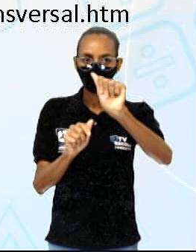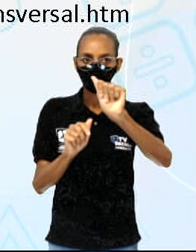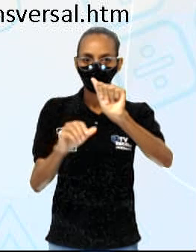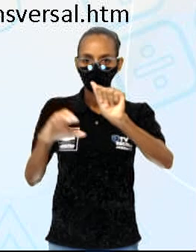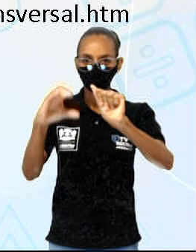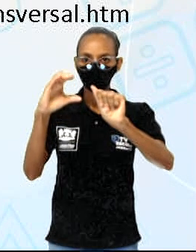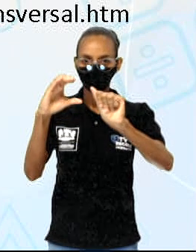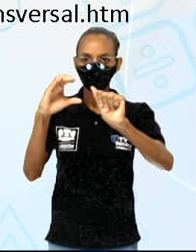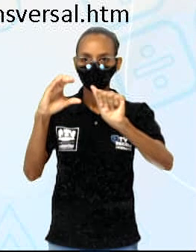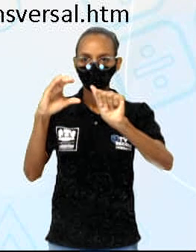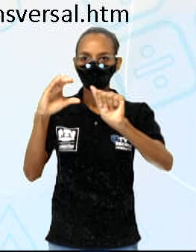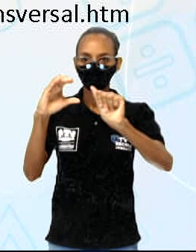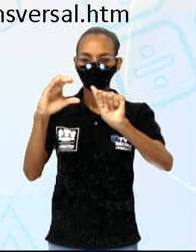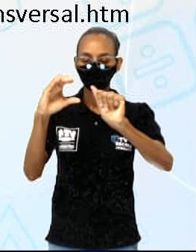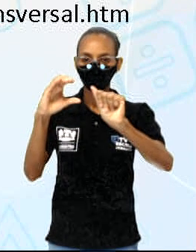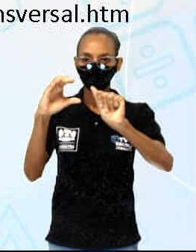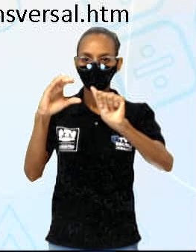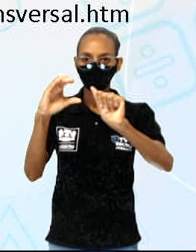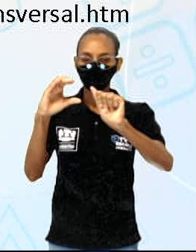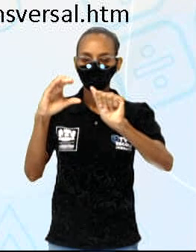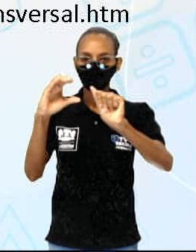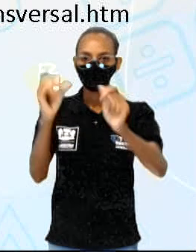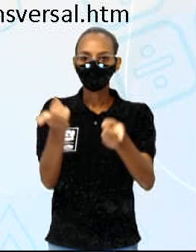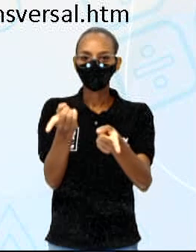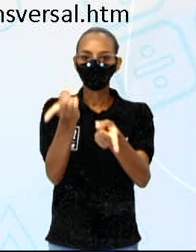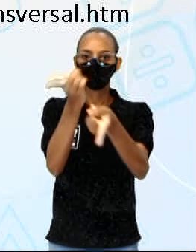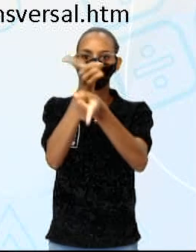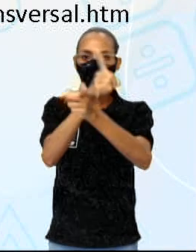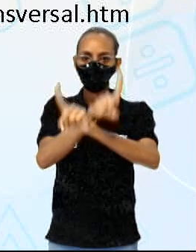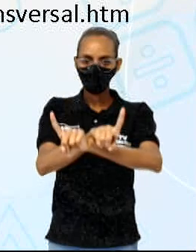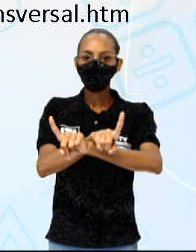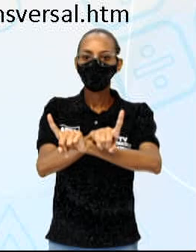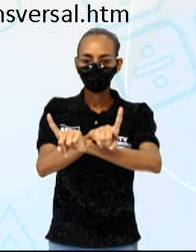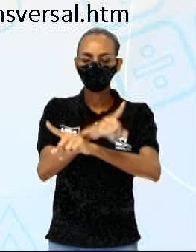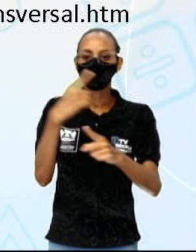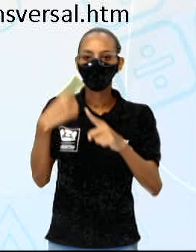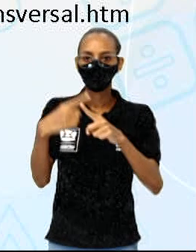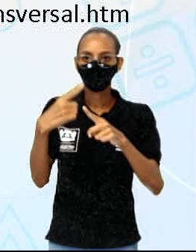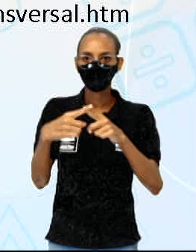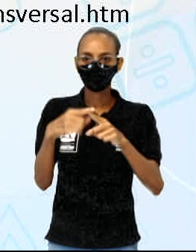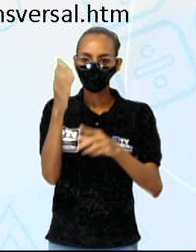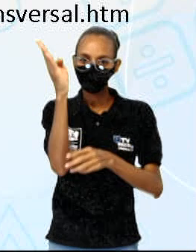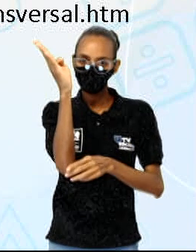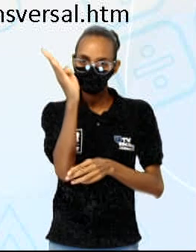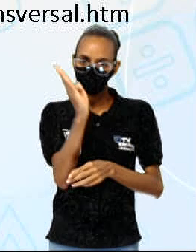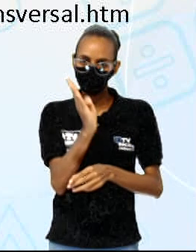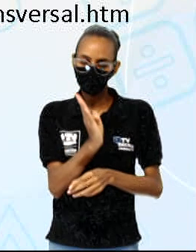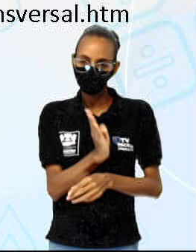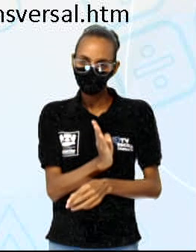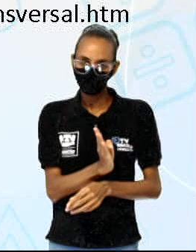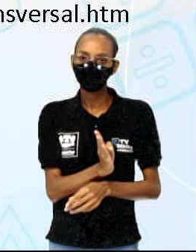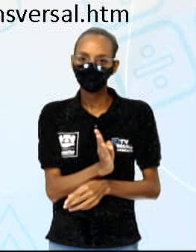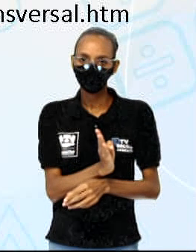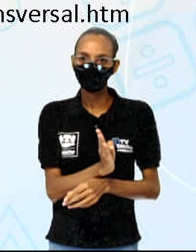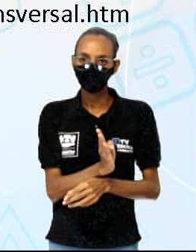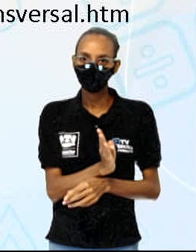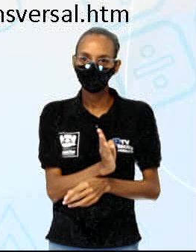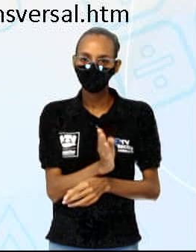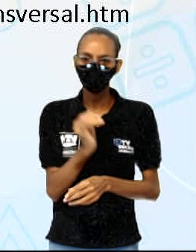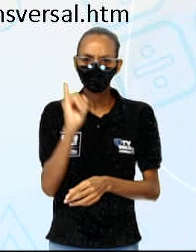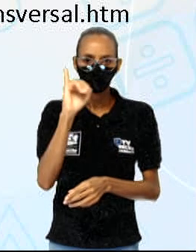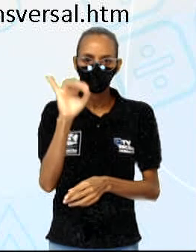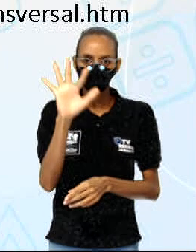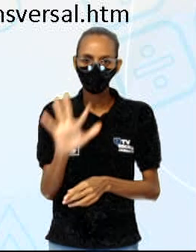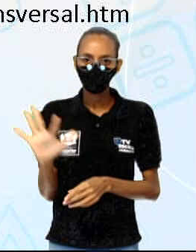opostos da reta por conta dos pontos que cortam, né? Essas retas. Por conta desse ponto aqui,